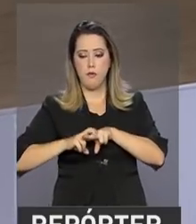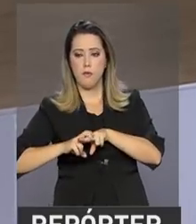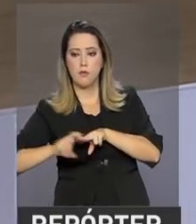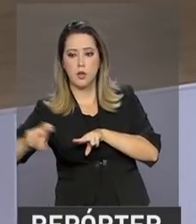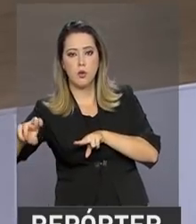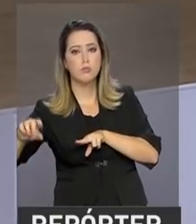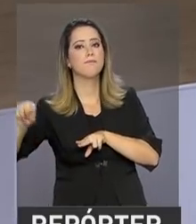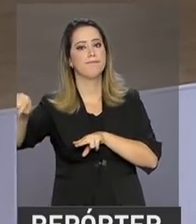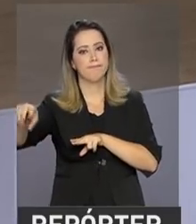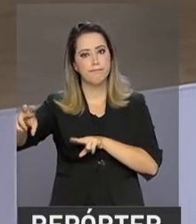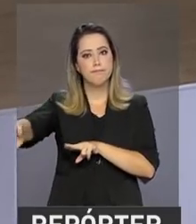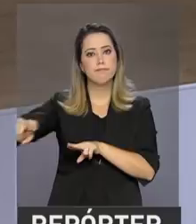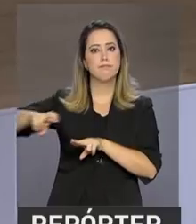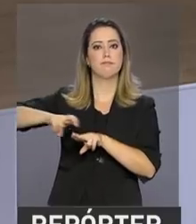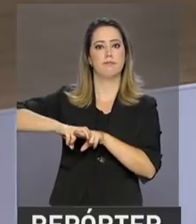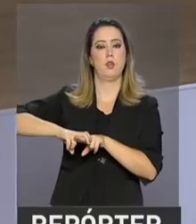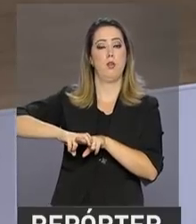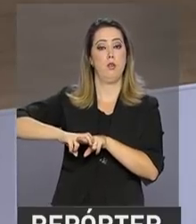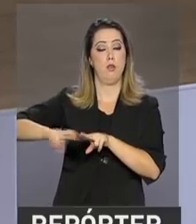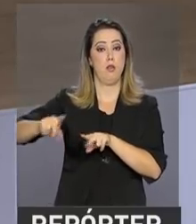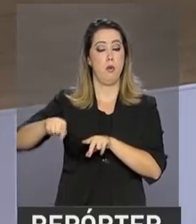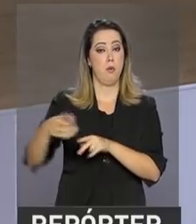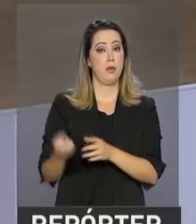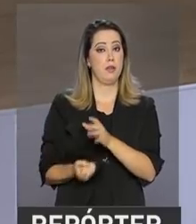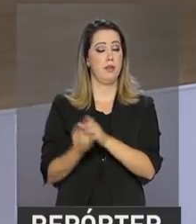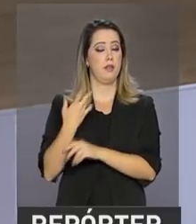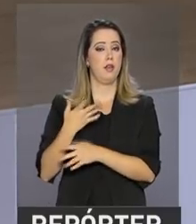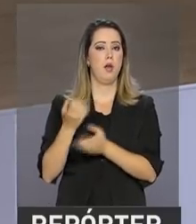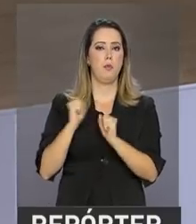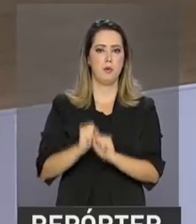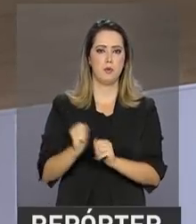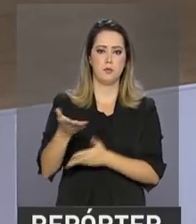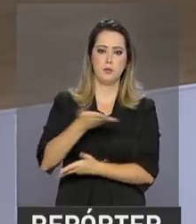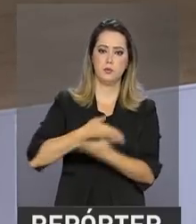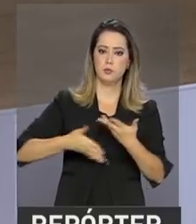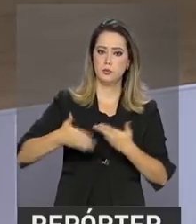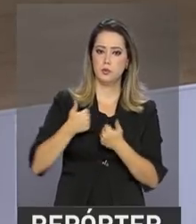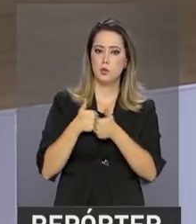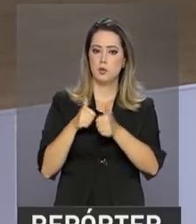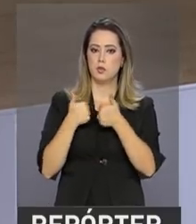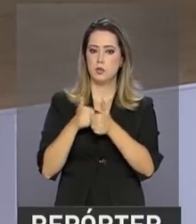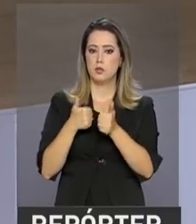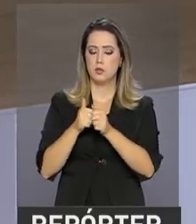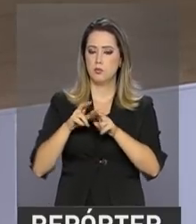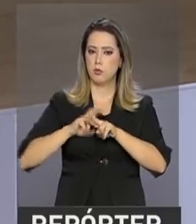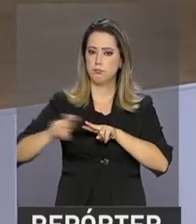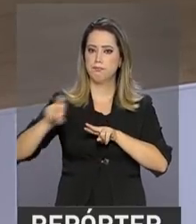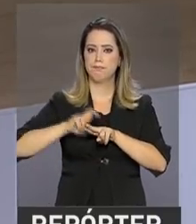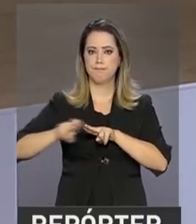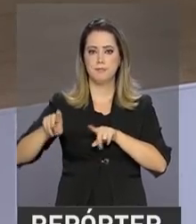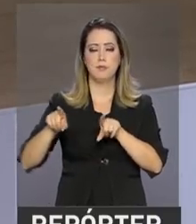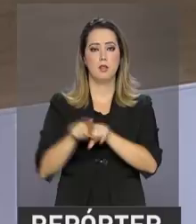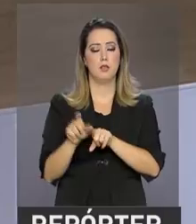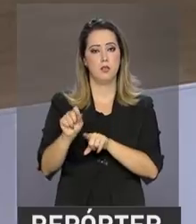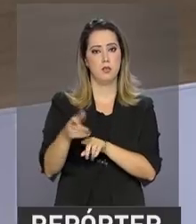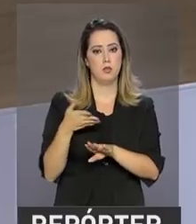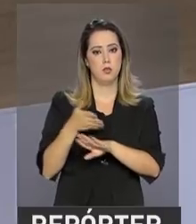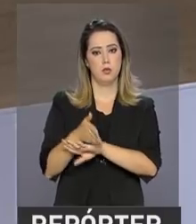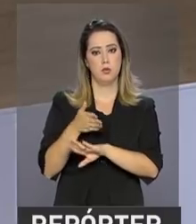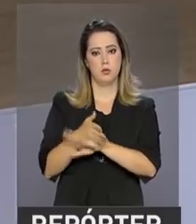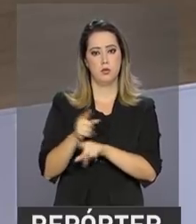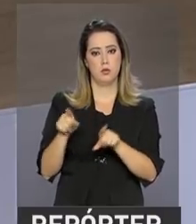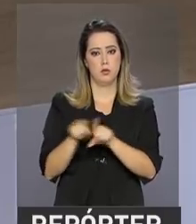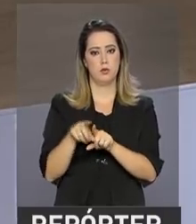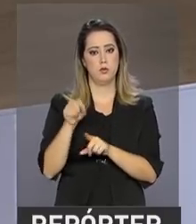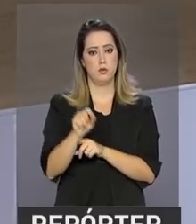com o objetivo de criar condições para ampliar esse tráfego criando também saídas para o atlântico